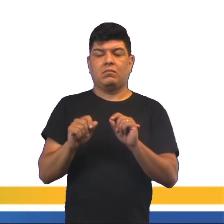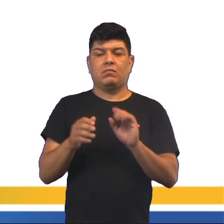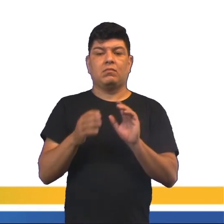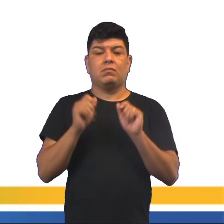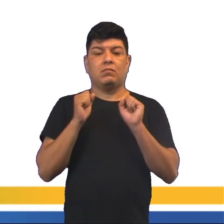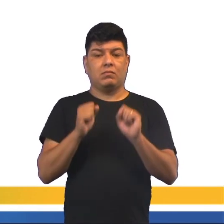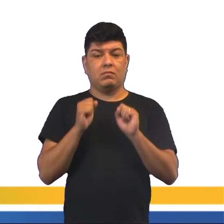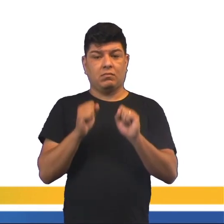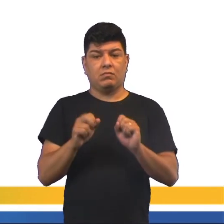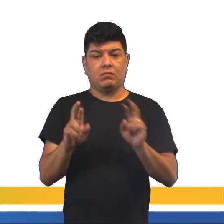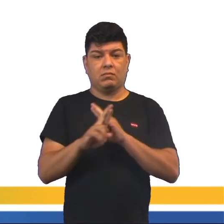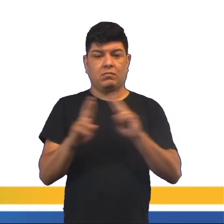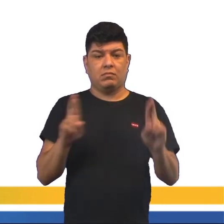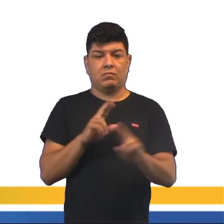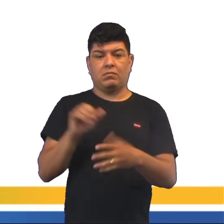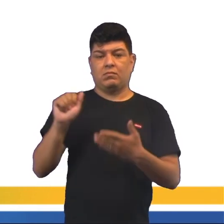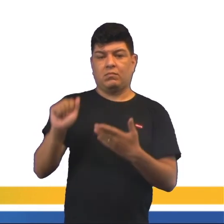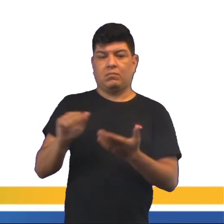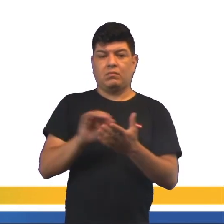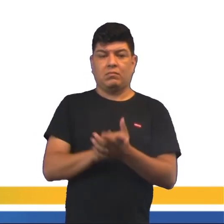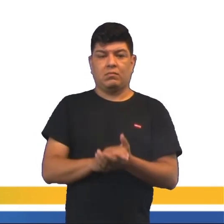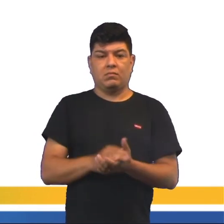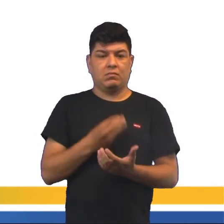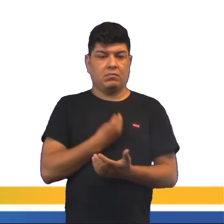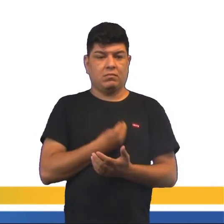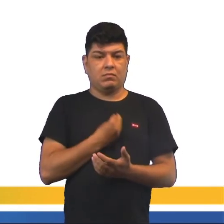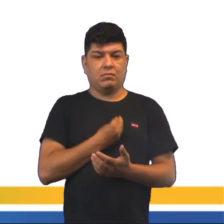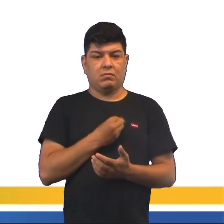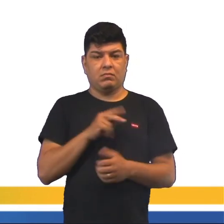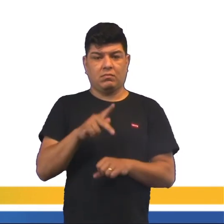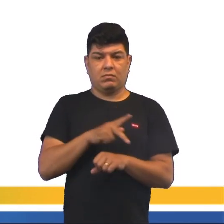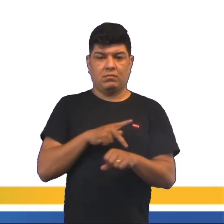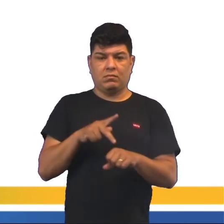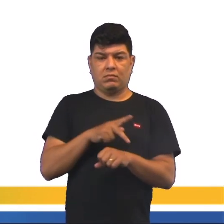e pode ser relacionada a: letra A,